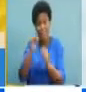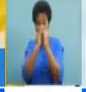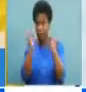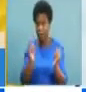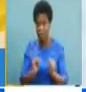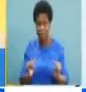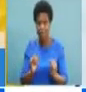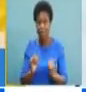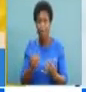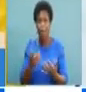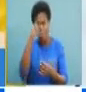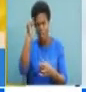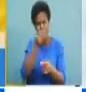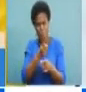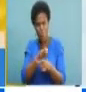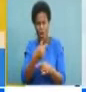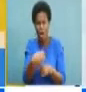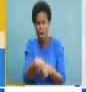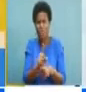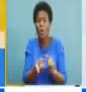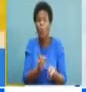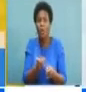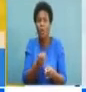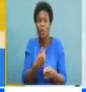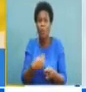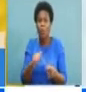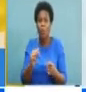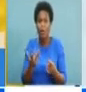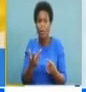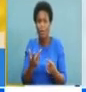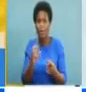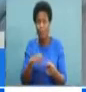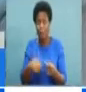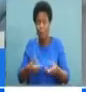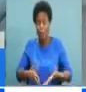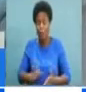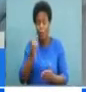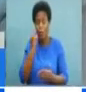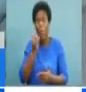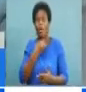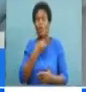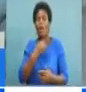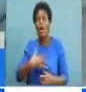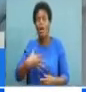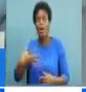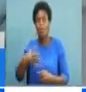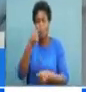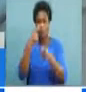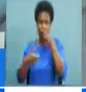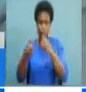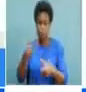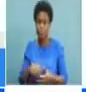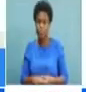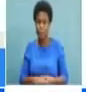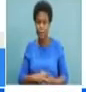internacionais comungam do nosso entendimento, enquanto cabo-verdianos, da morna como a alma, do povo.